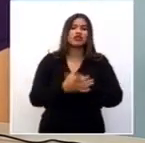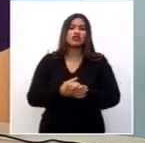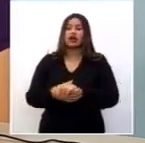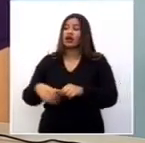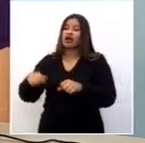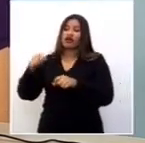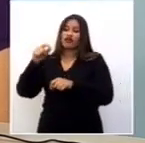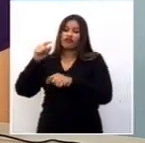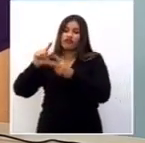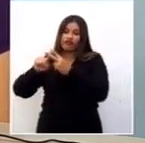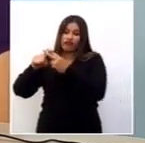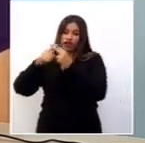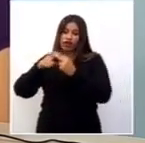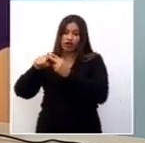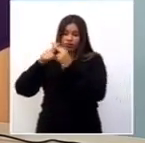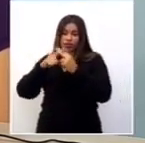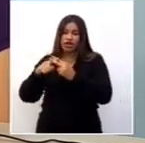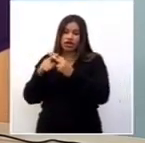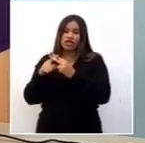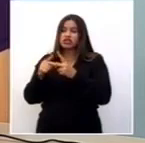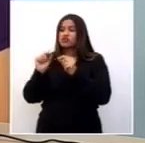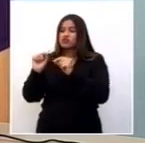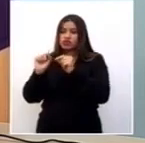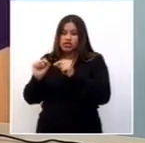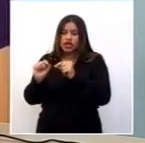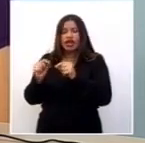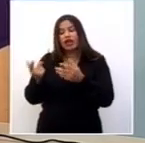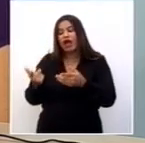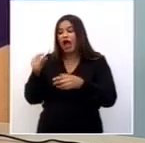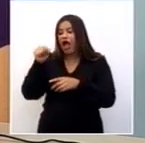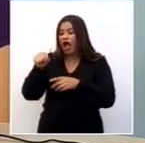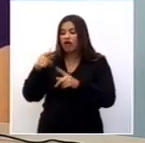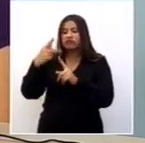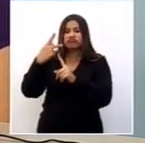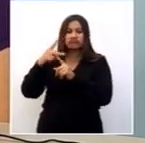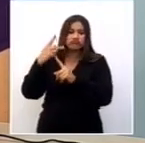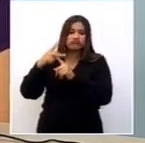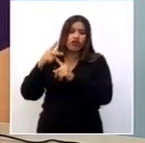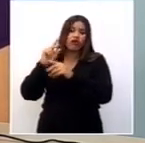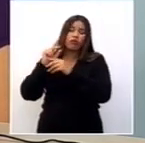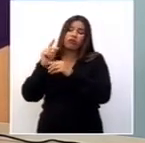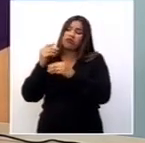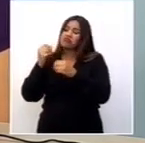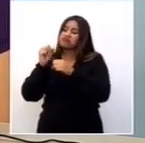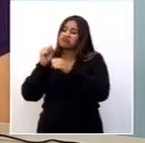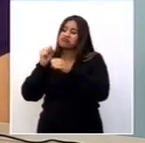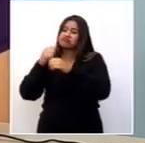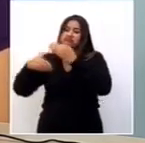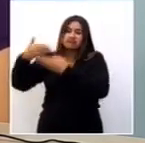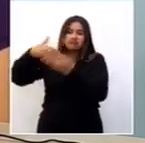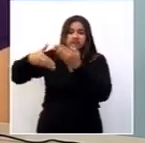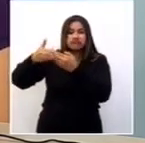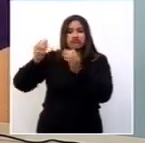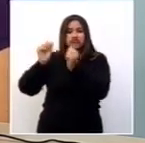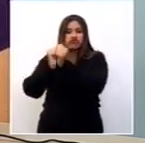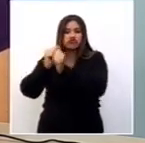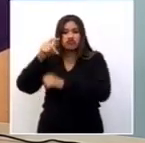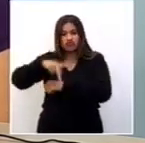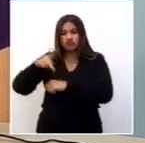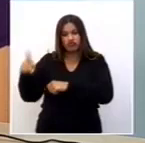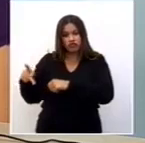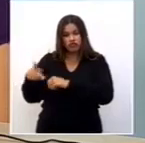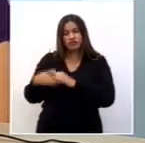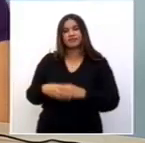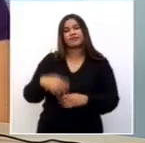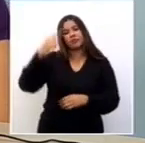estudante vai compartilhar com o seu professor este produto. Então, por exemplo, se nós pensamos no resumo, pode